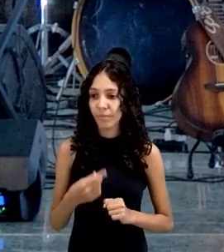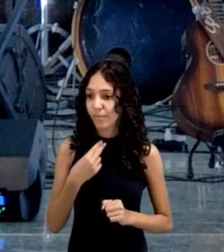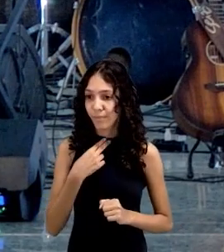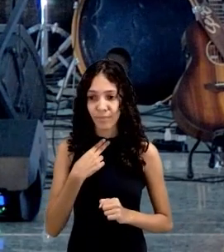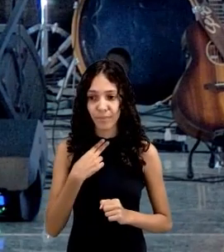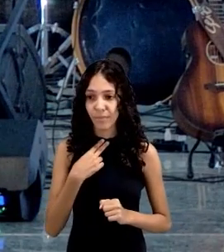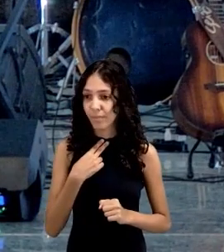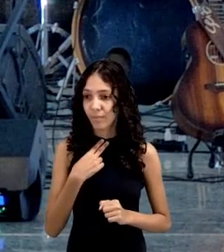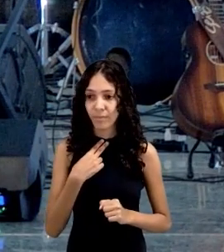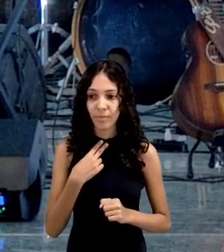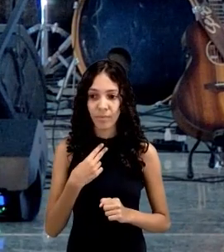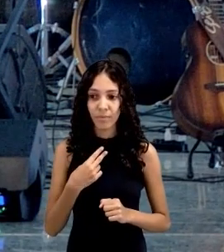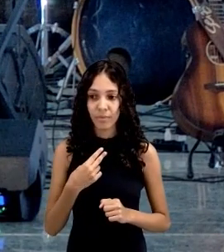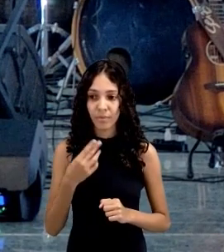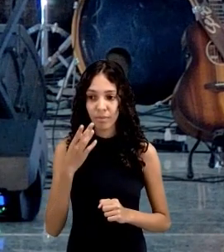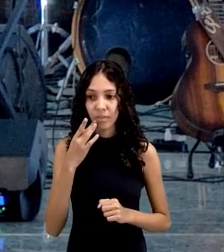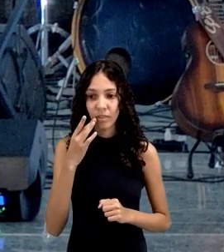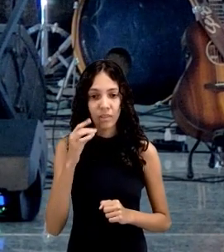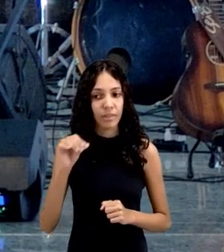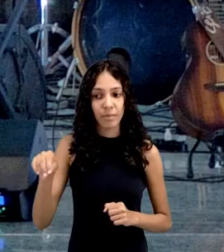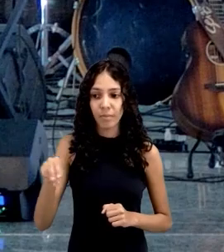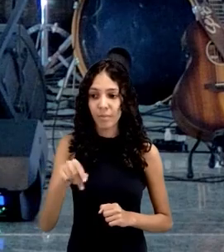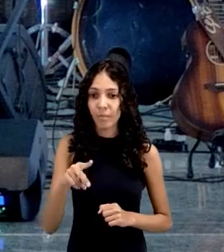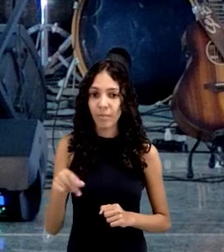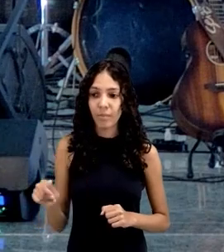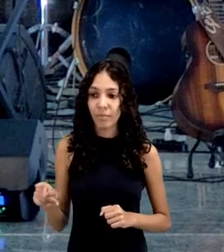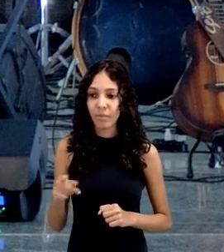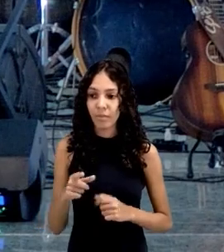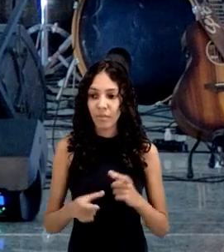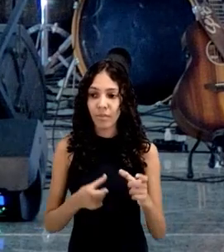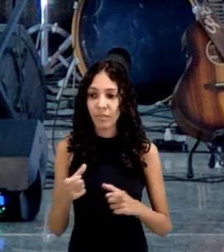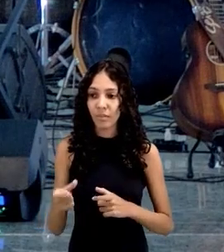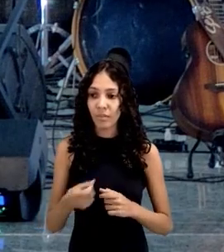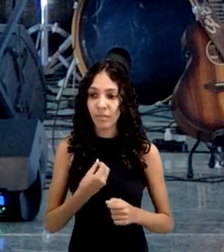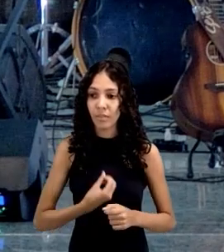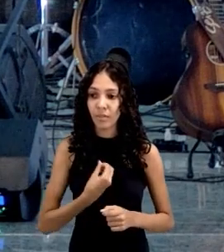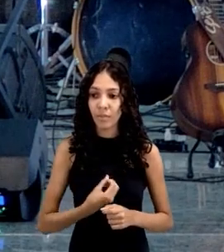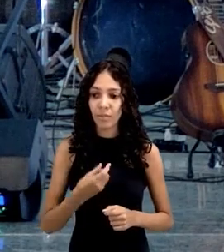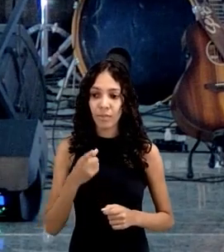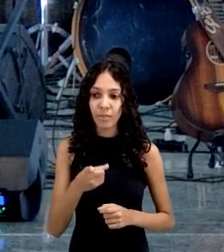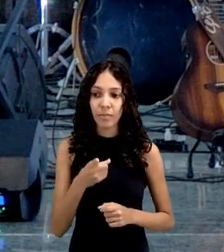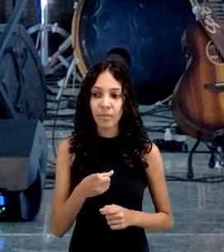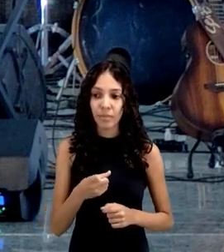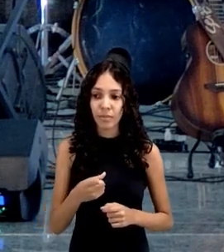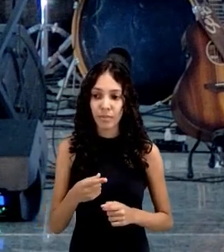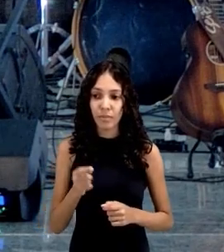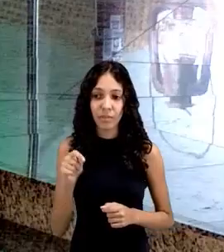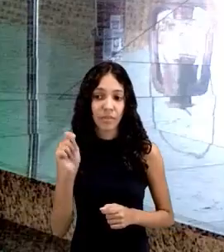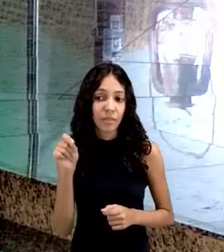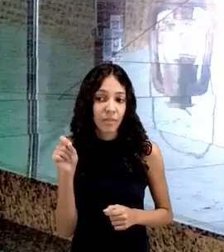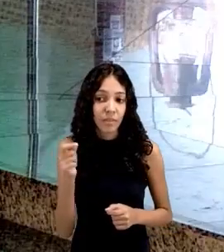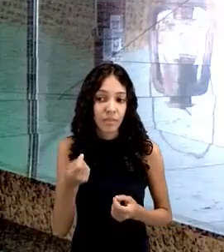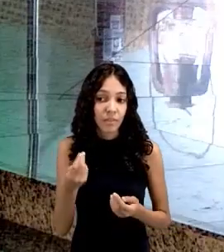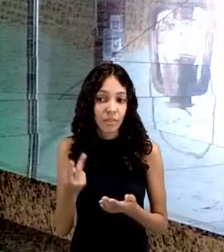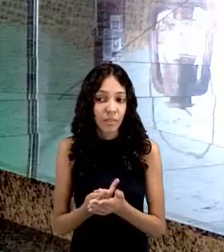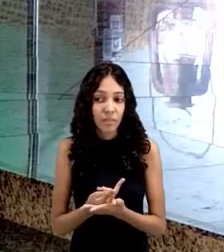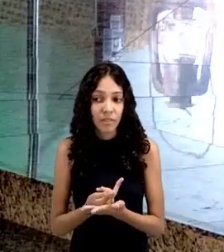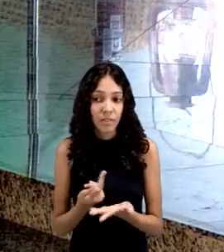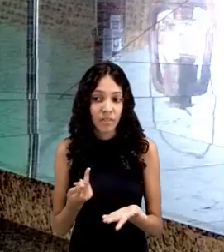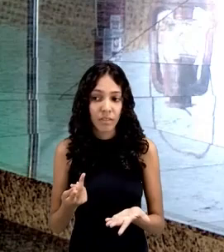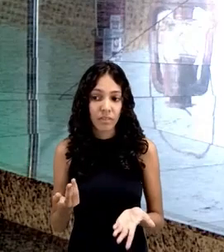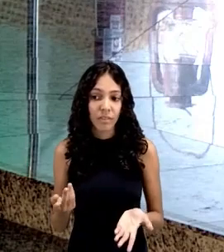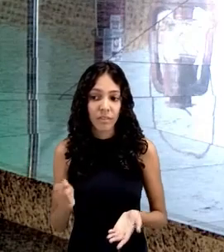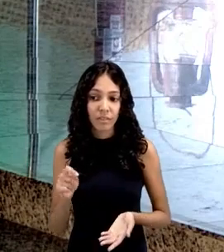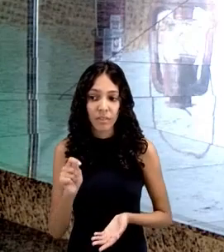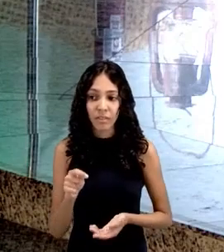quê, segundo as palavras do próprio Cristo? Você vai se enquadrar naquela casa lá do final do Sermão do Monte, que está colocando tudo sobre a areia.